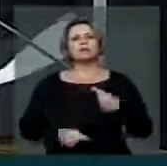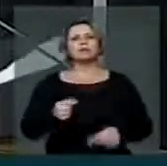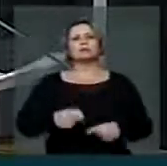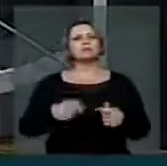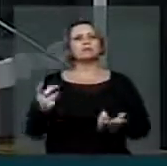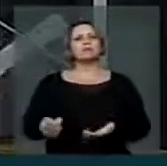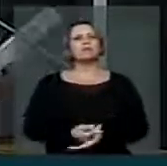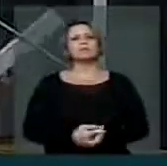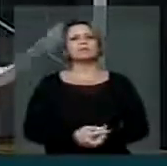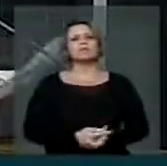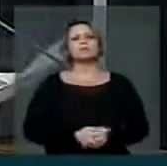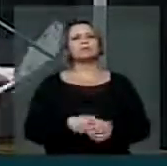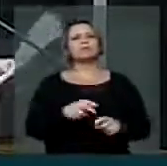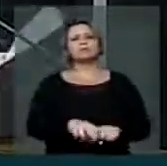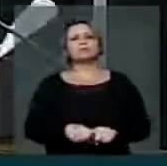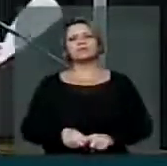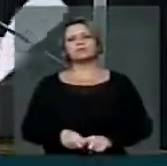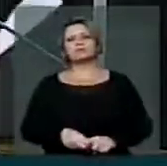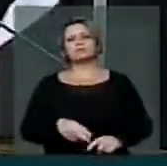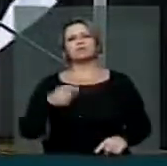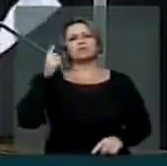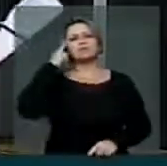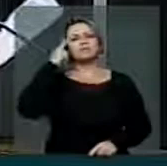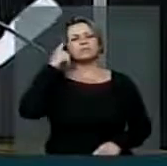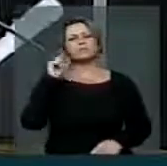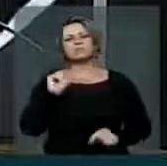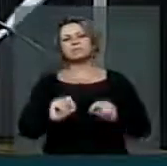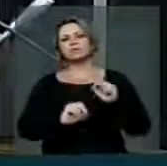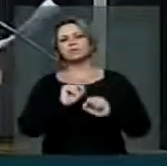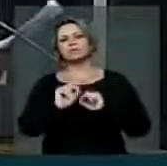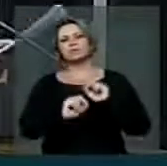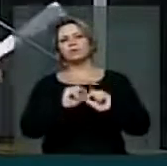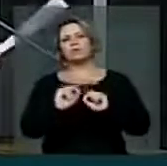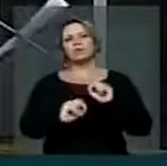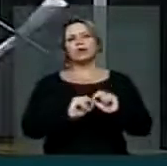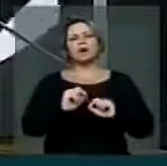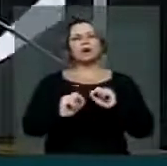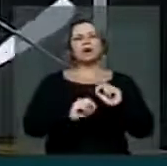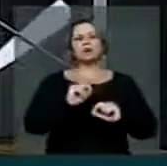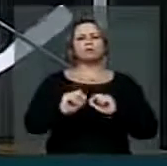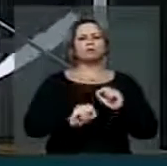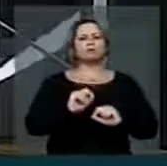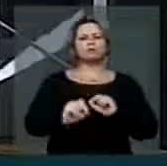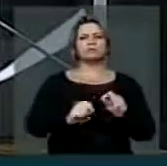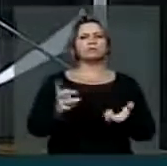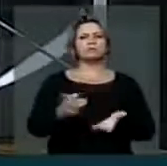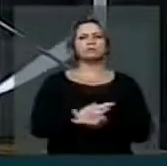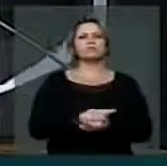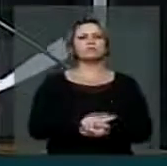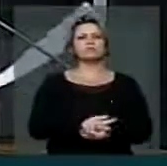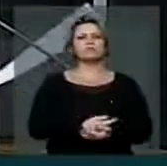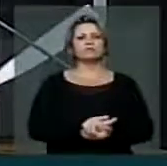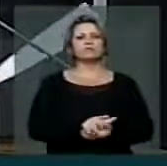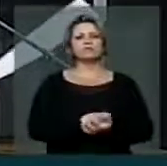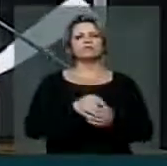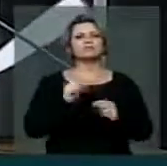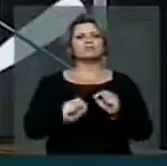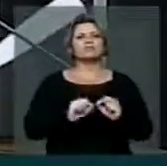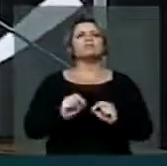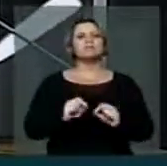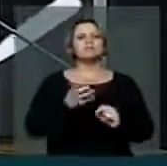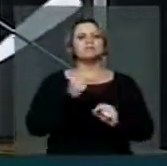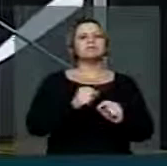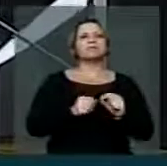dentro de si. Por isso que eu considero, deputado Luiz Couto, deputado Zalci, que com diálogo chegamos a